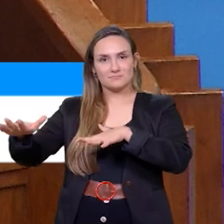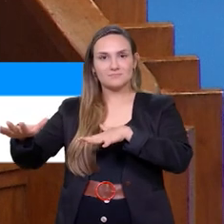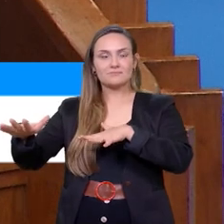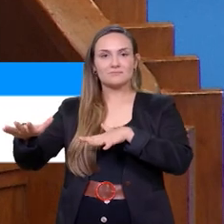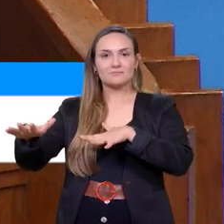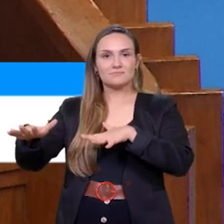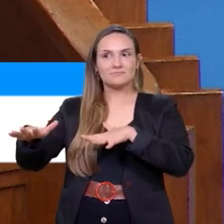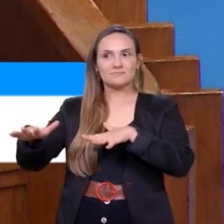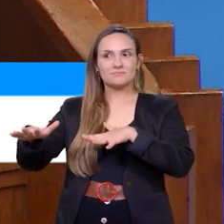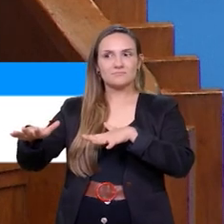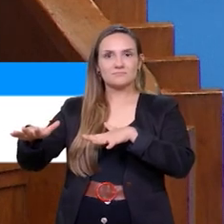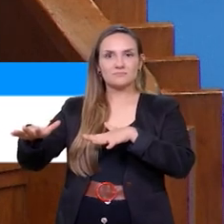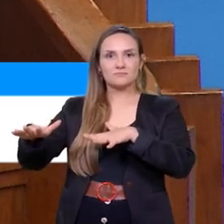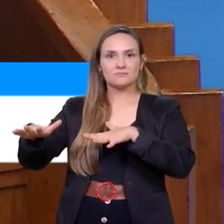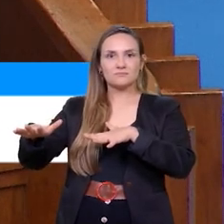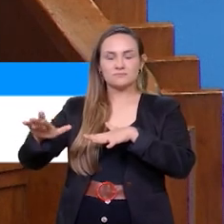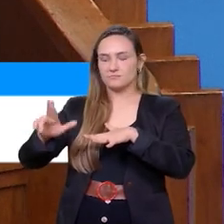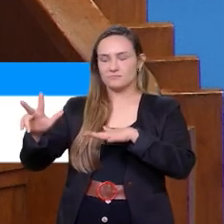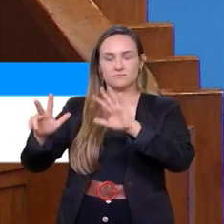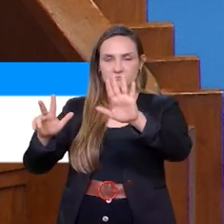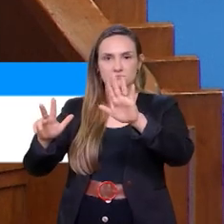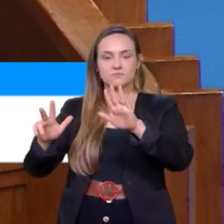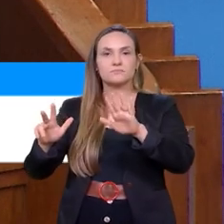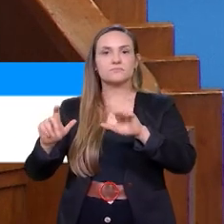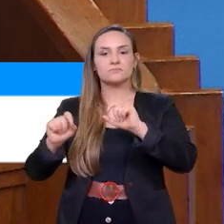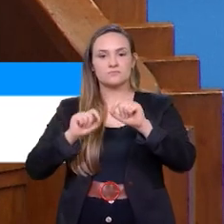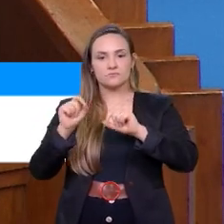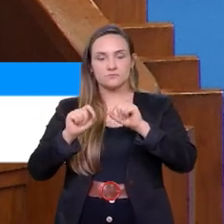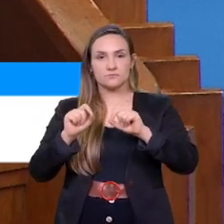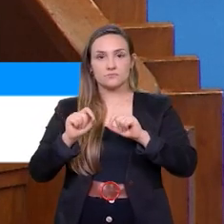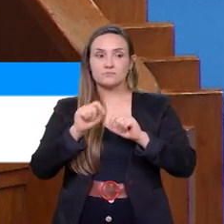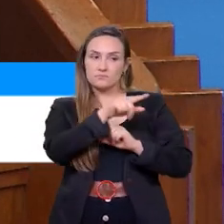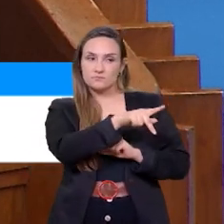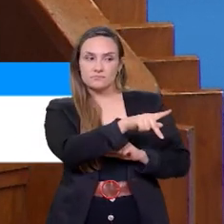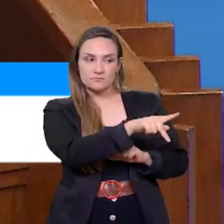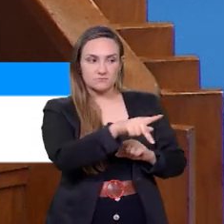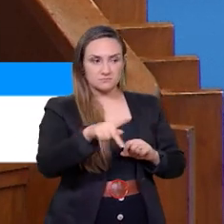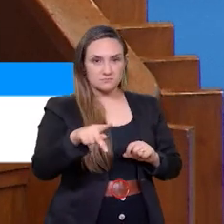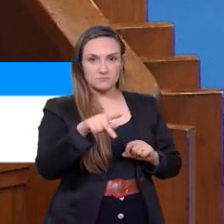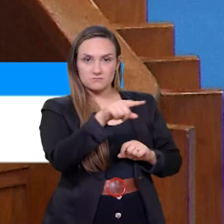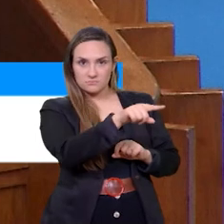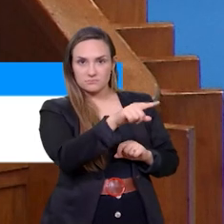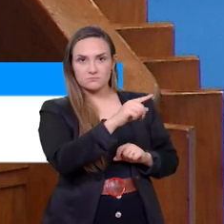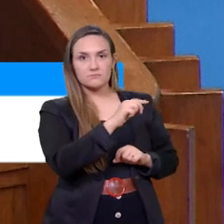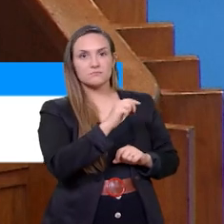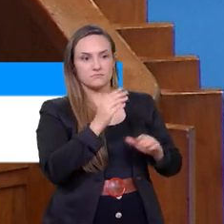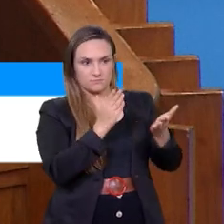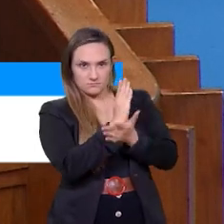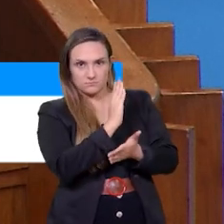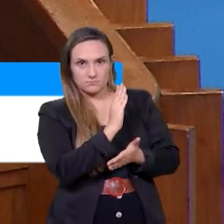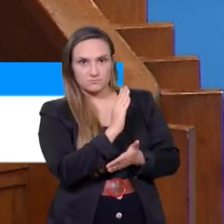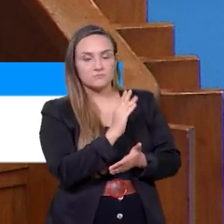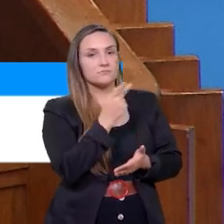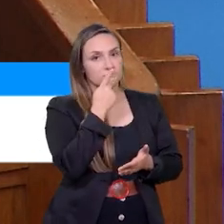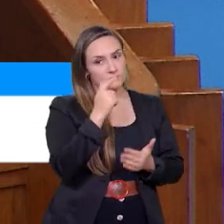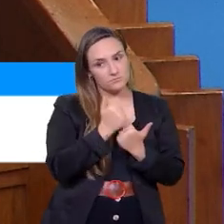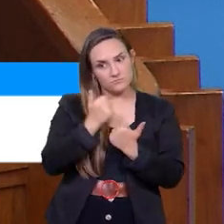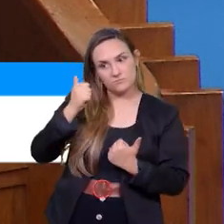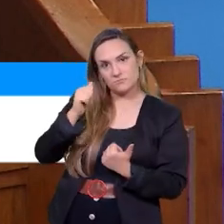os próprios movimentos feitos pelo presidente eleito ao